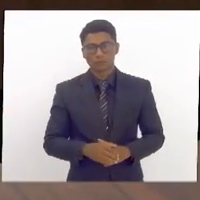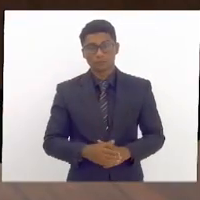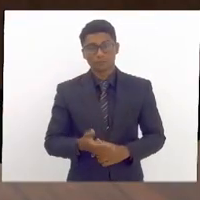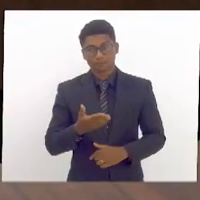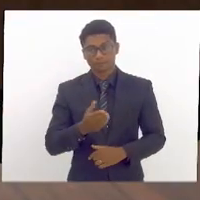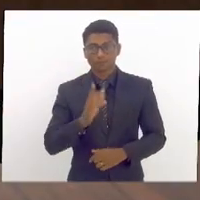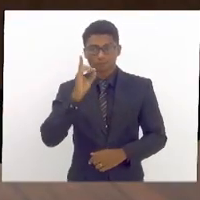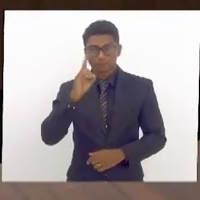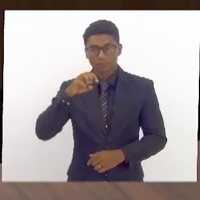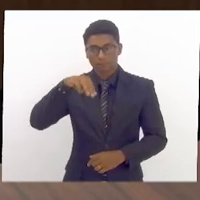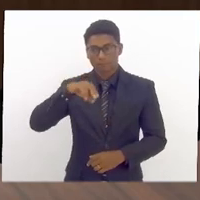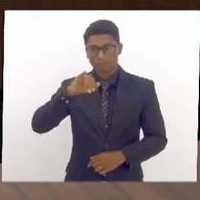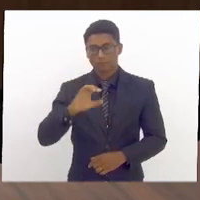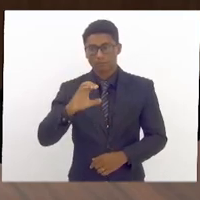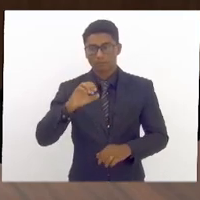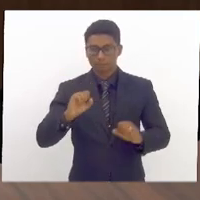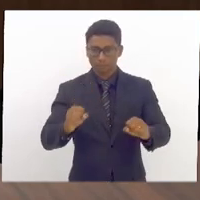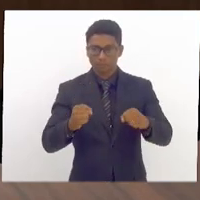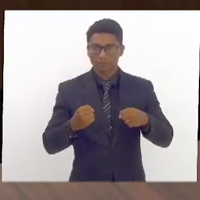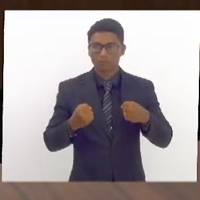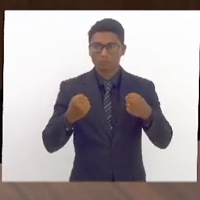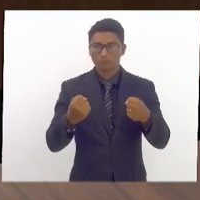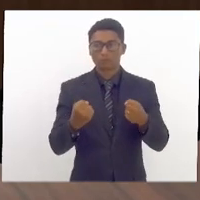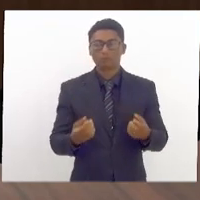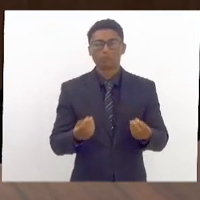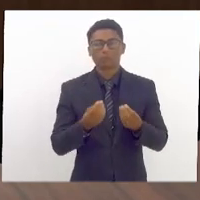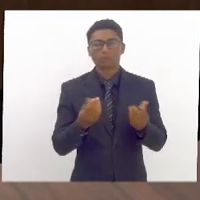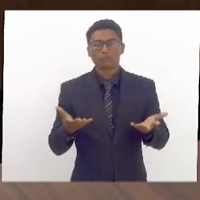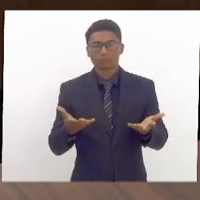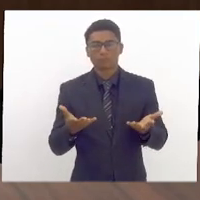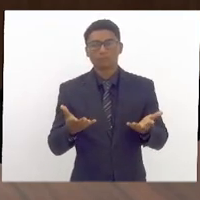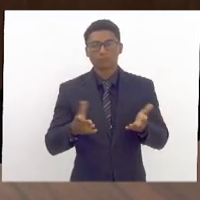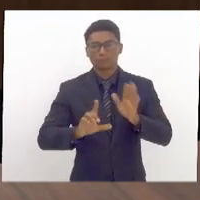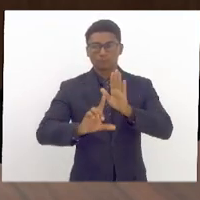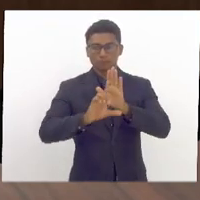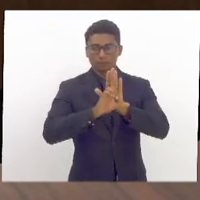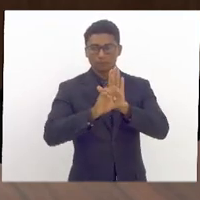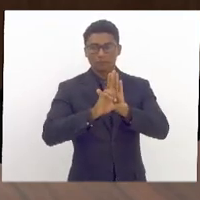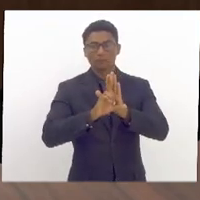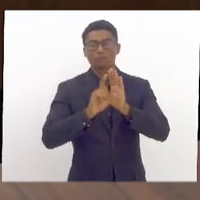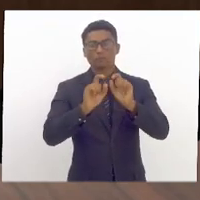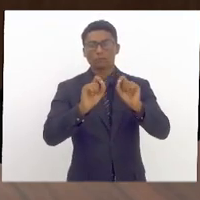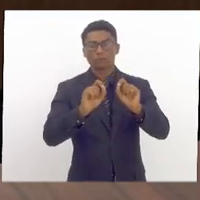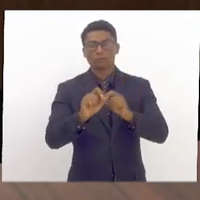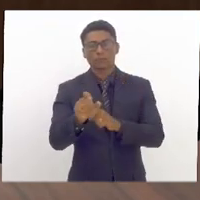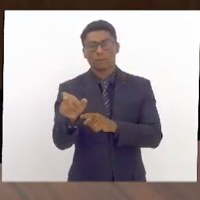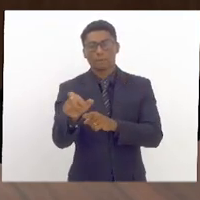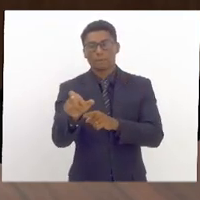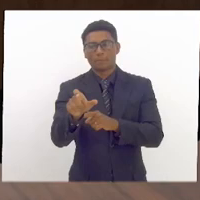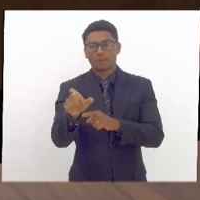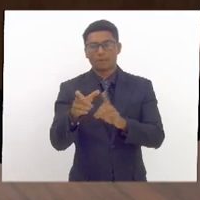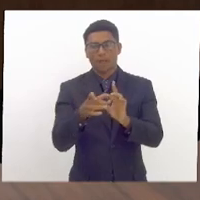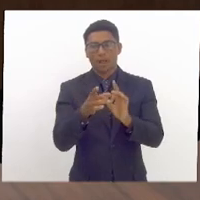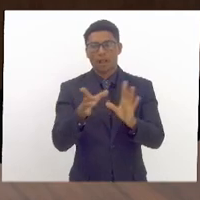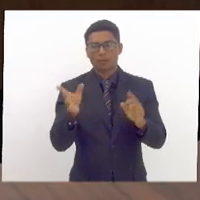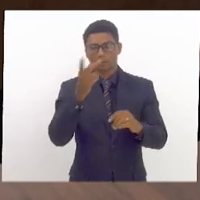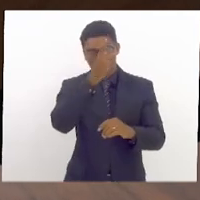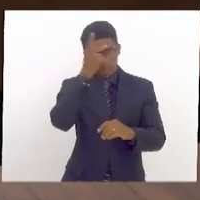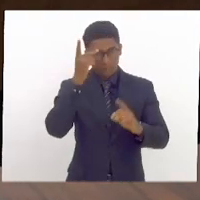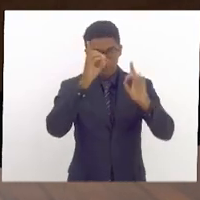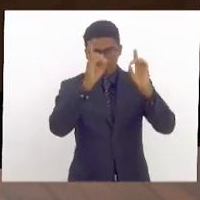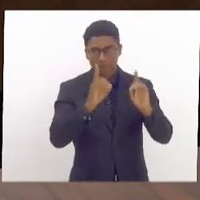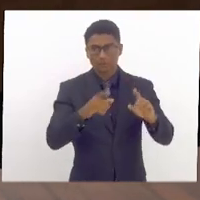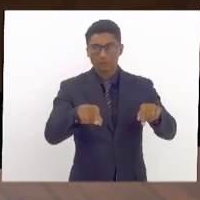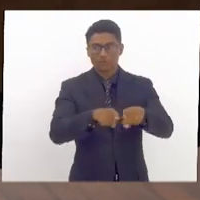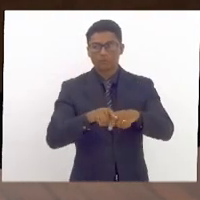Mink para harmonizar a legislação estadual sobre passe livre para pessoas com deficiência e para pacientes crônicos,